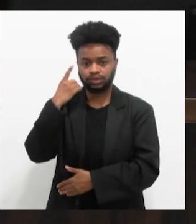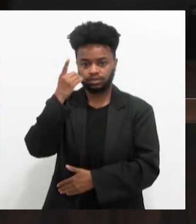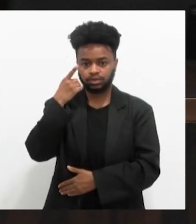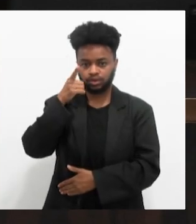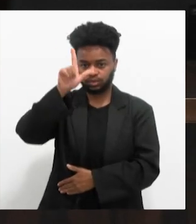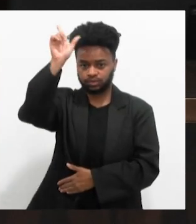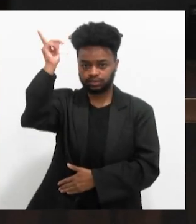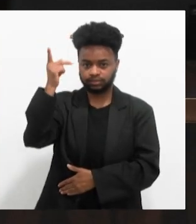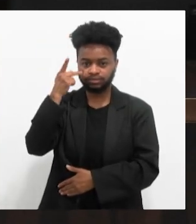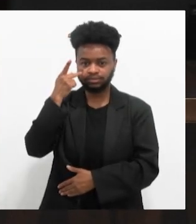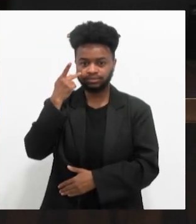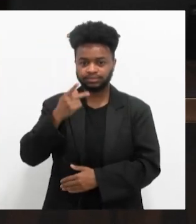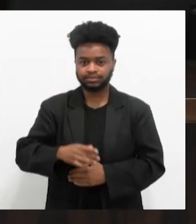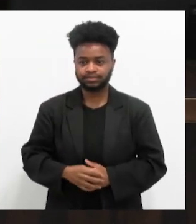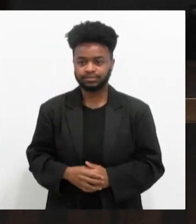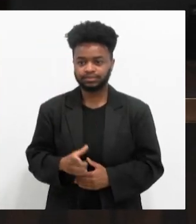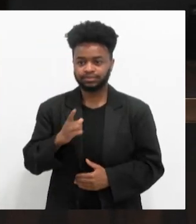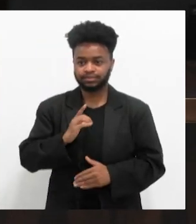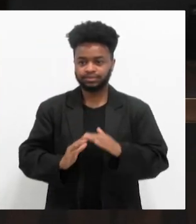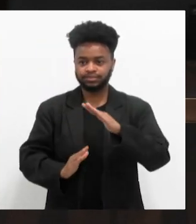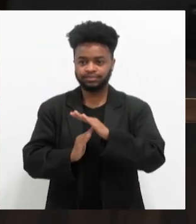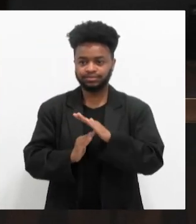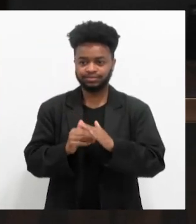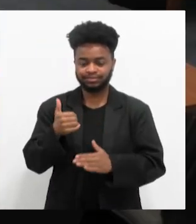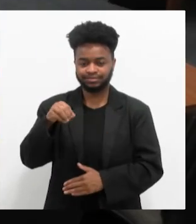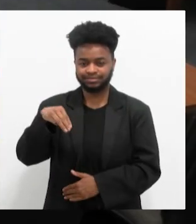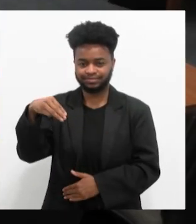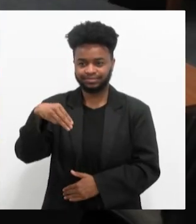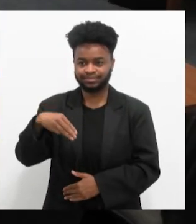Luiz Paulo, que dispõe de 10 minutos.